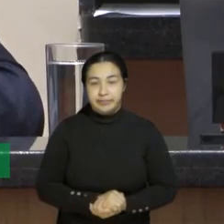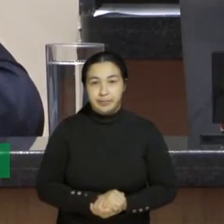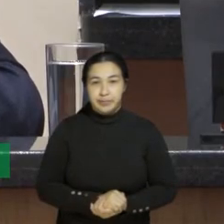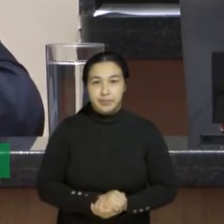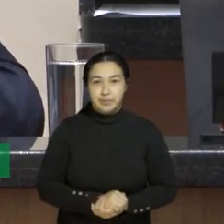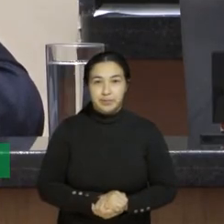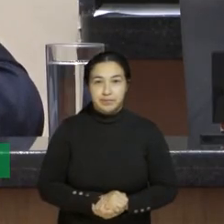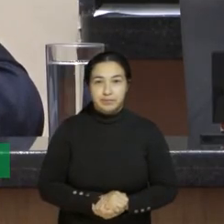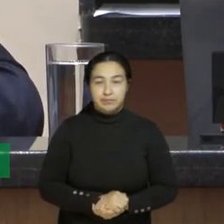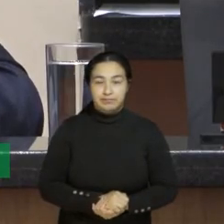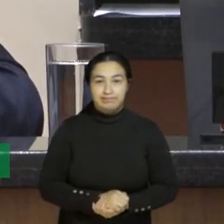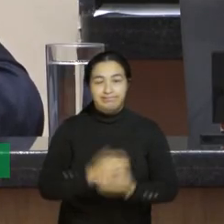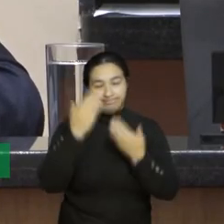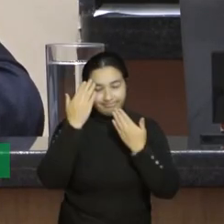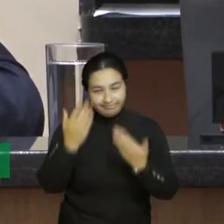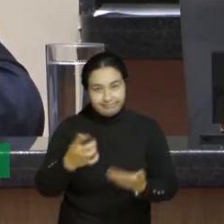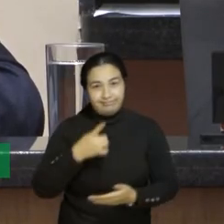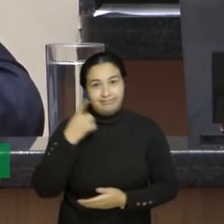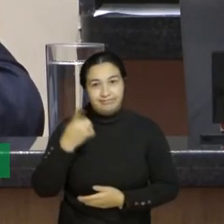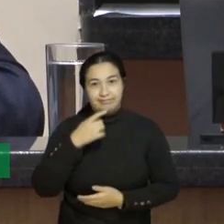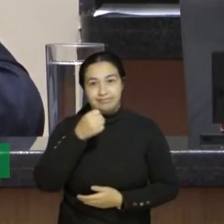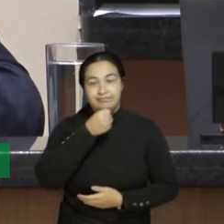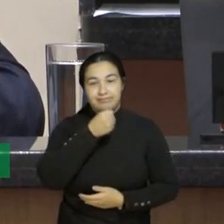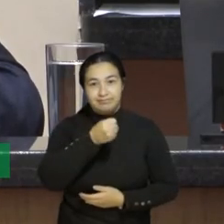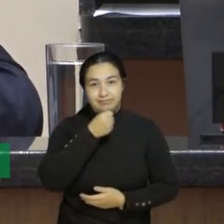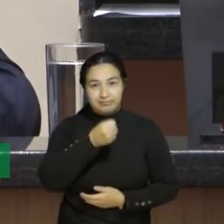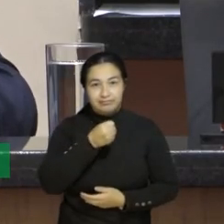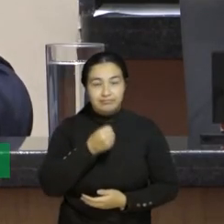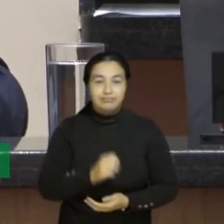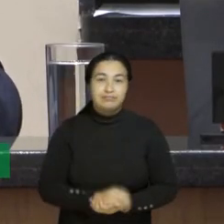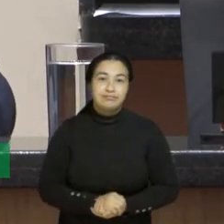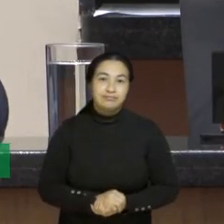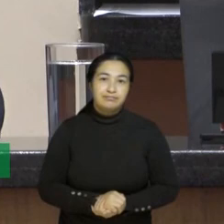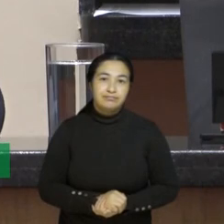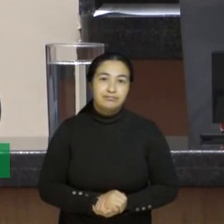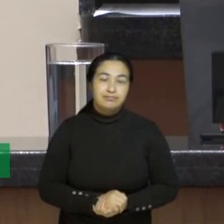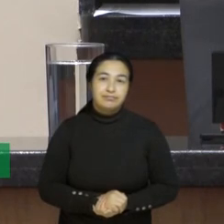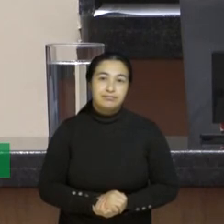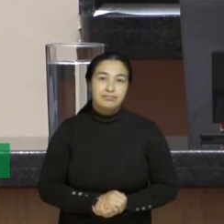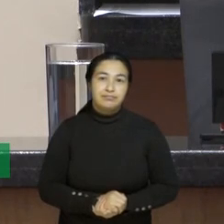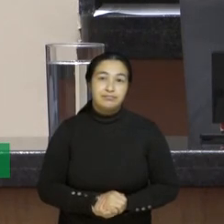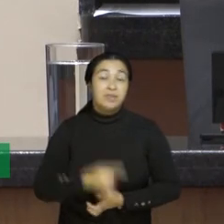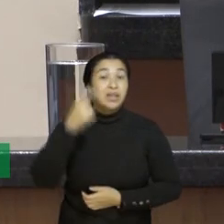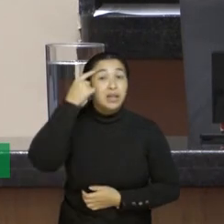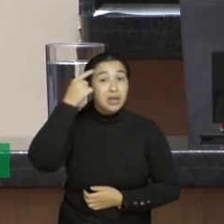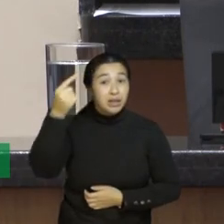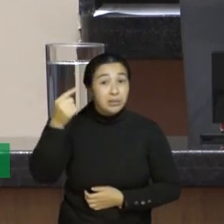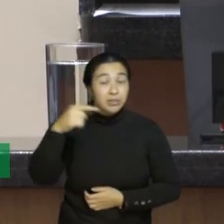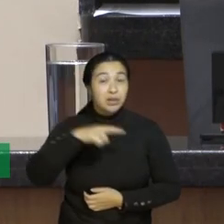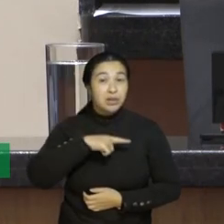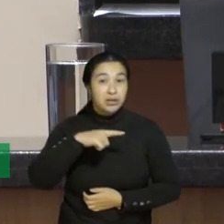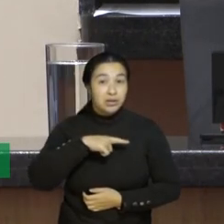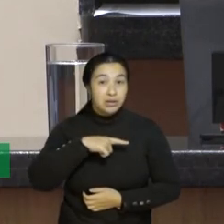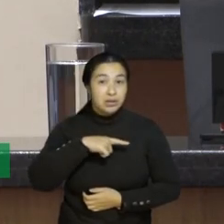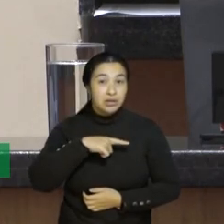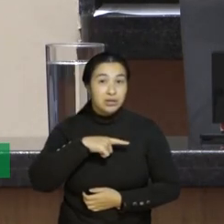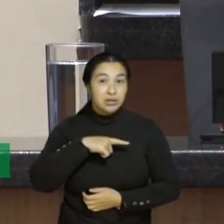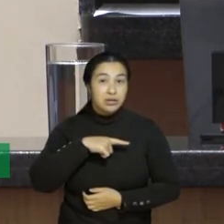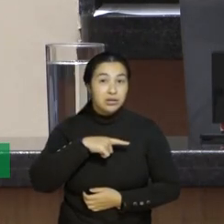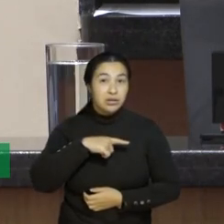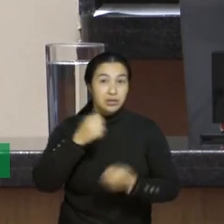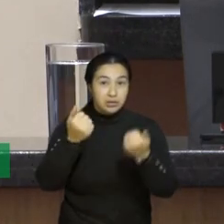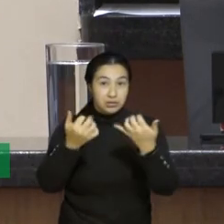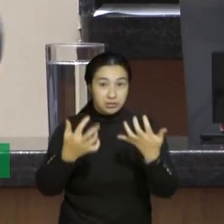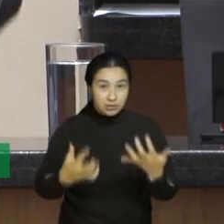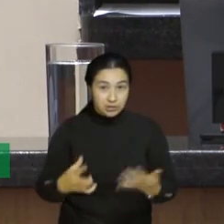Sul. Valeu, deputado Sérgio Guimarães. Lembrando que nós temos ainda